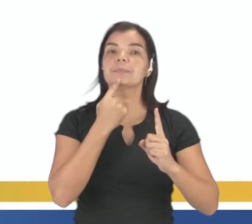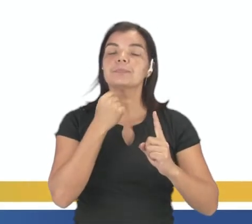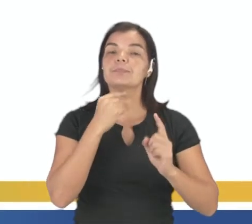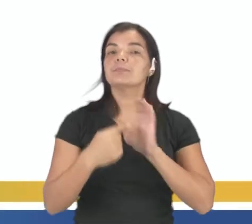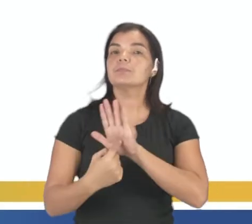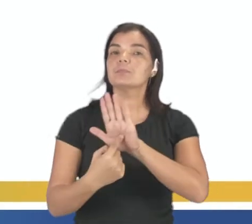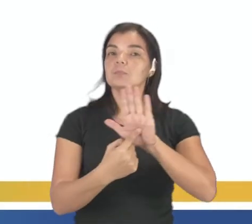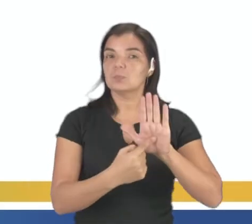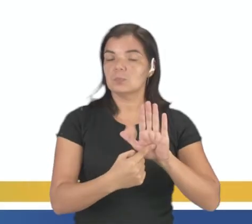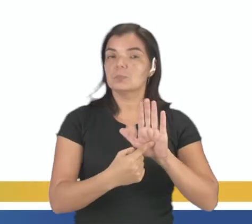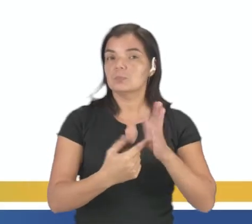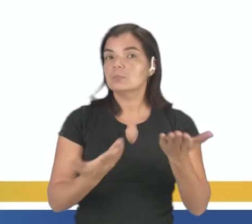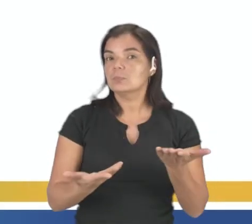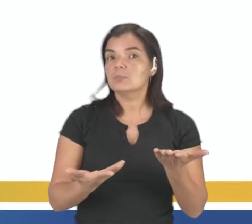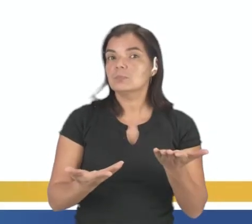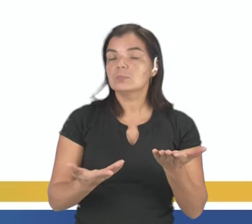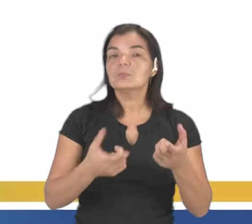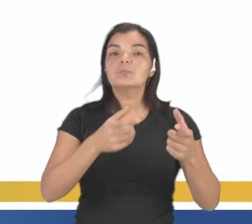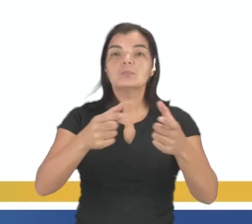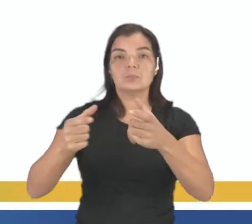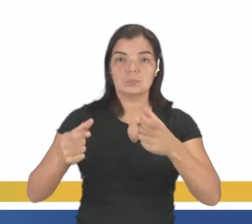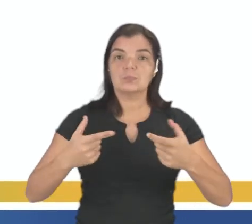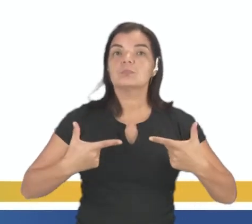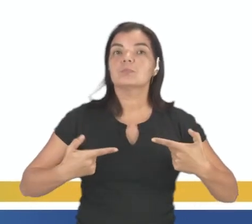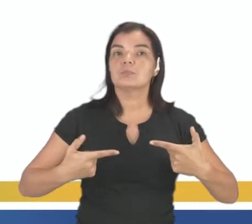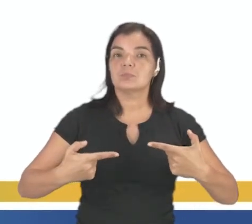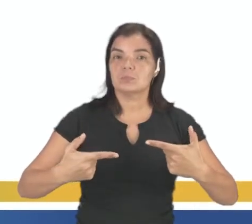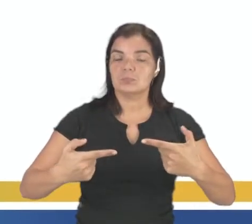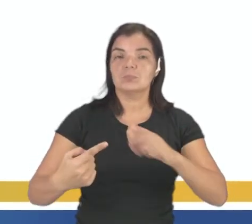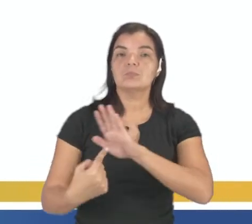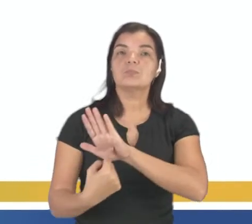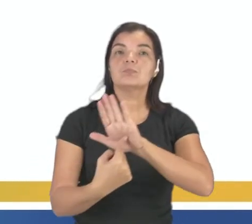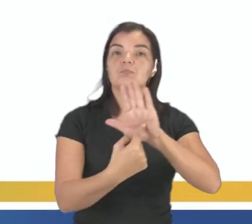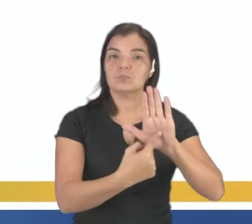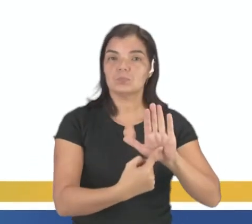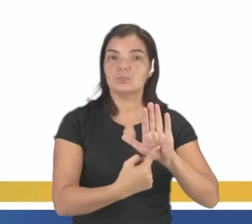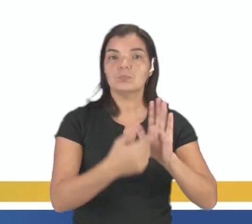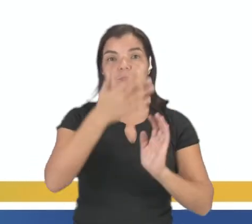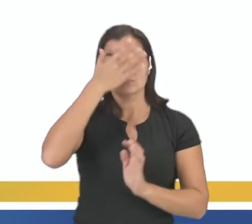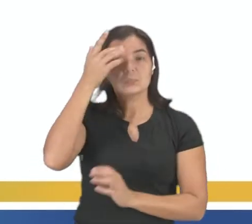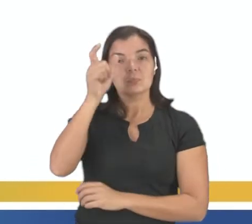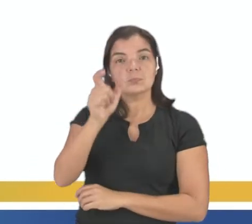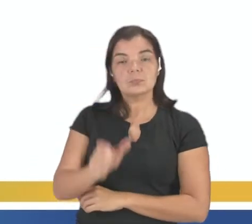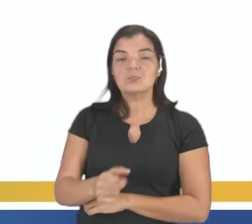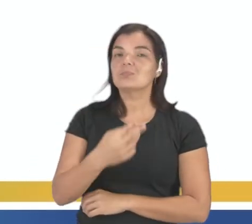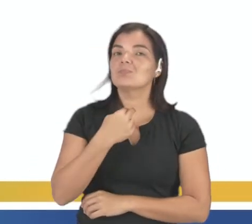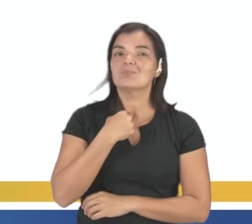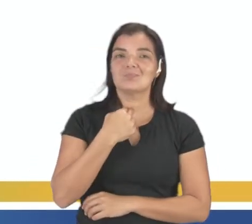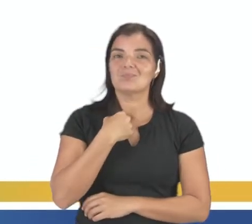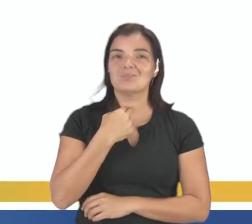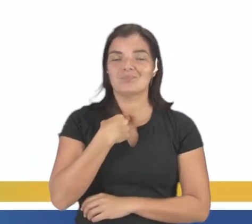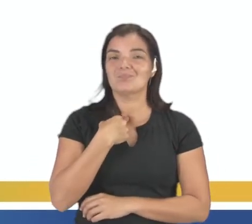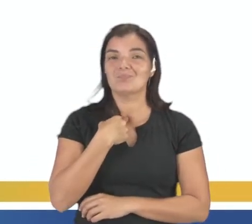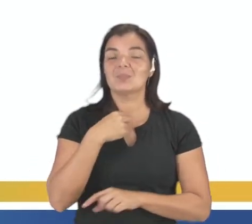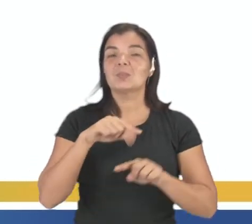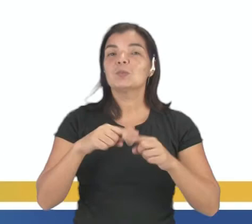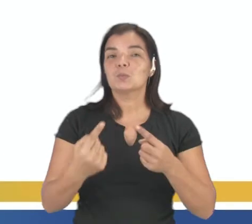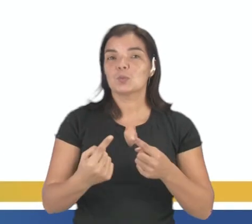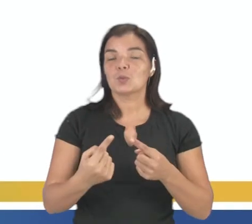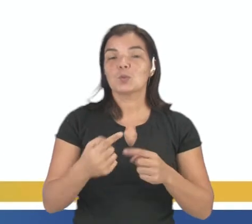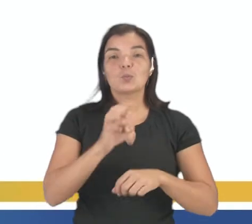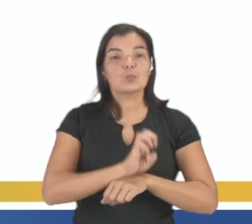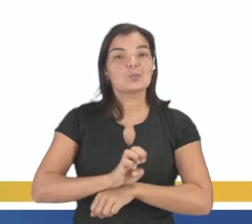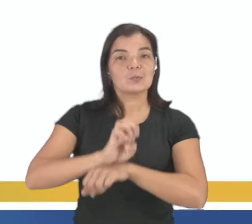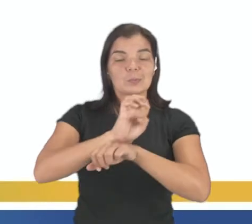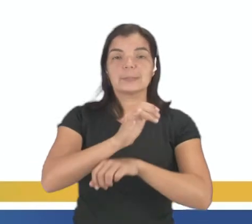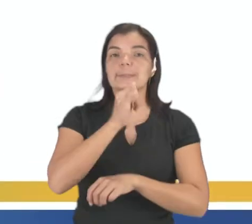que atuavam nos campos de guerra, mostrando que o ser humano ele não pode ser vítima da arbitrariedade do Estado.